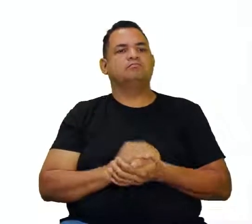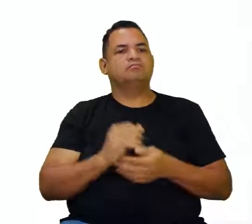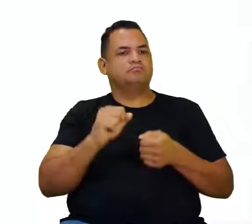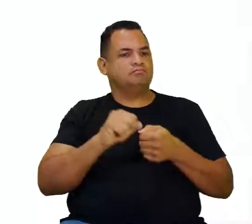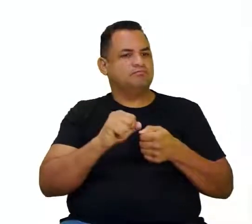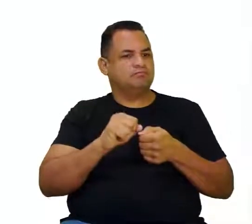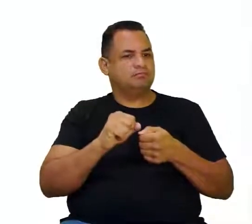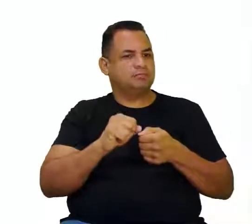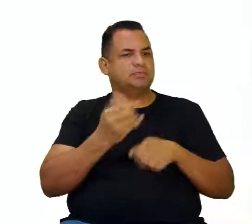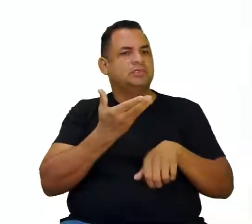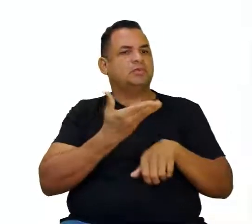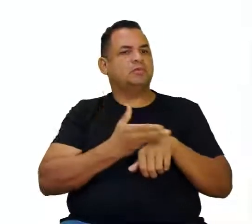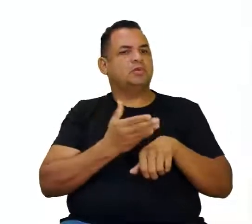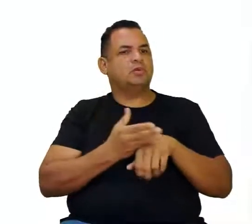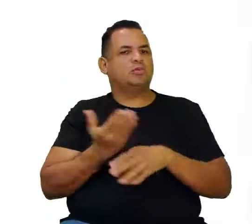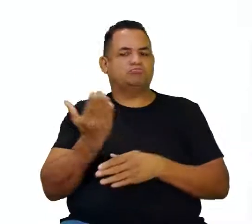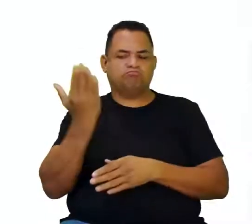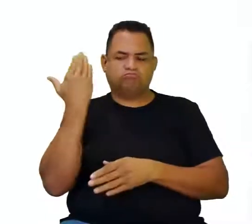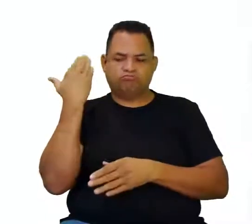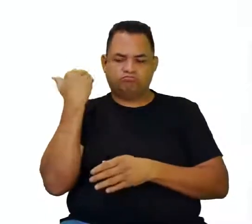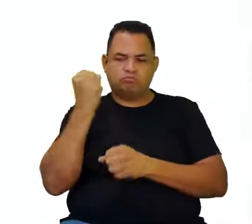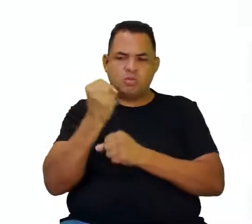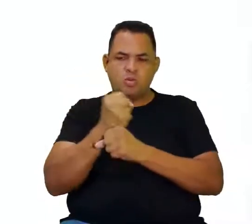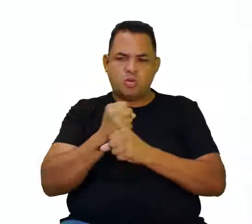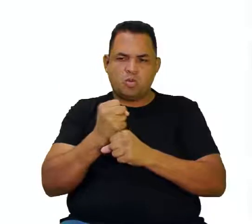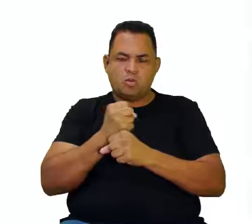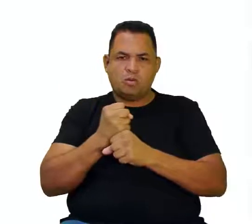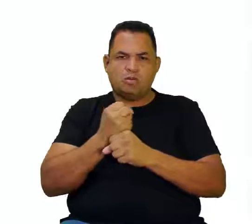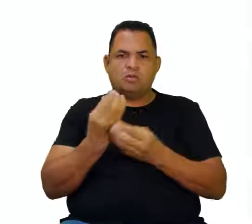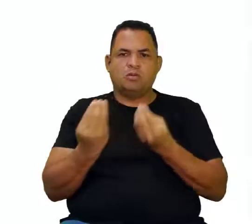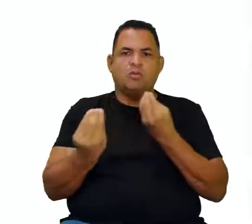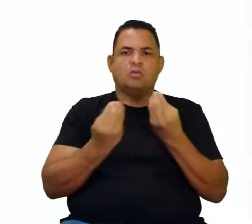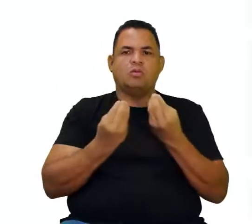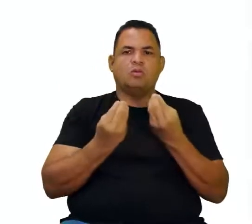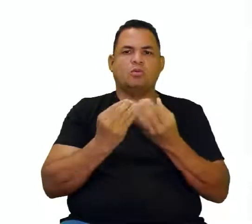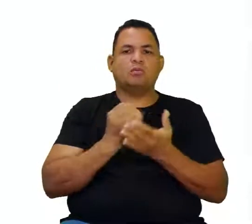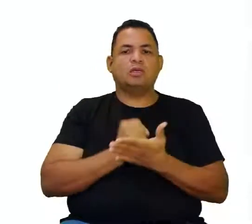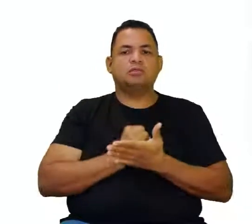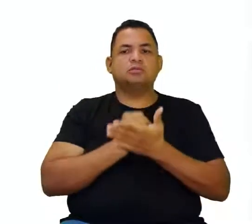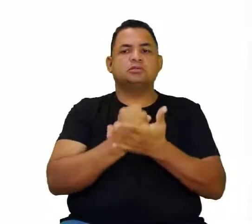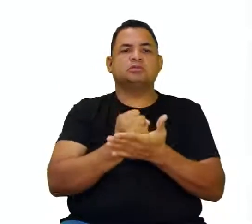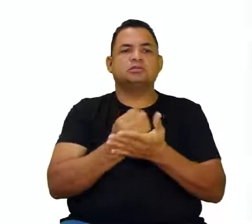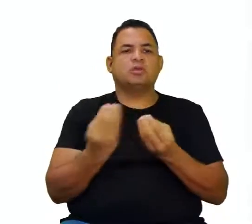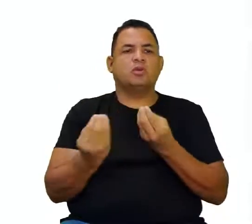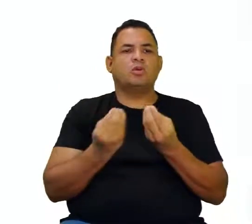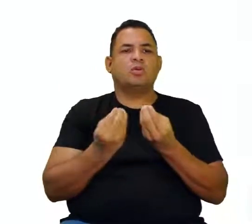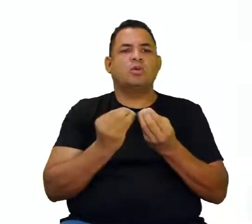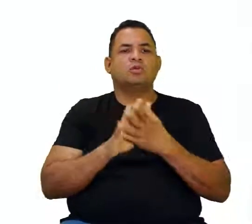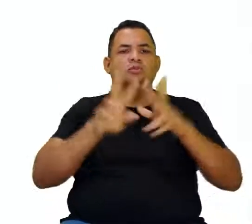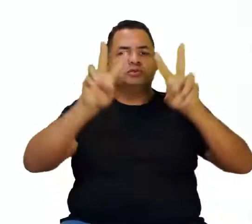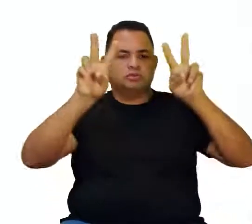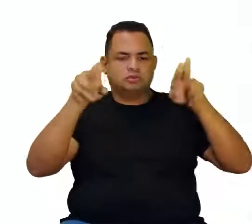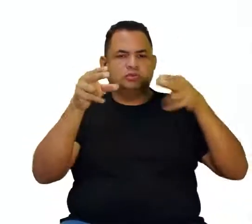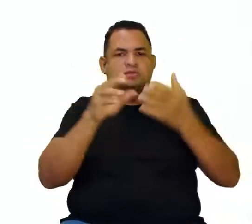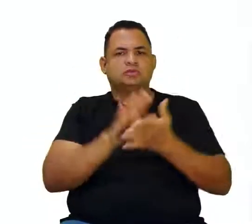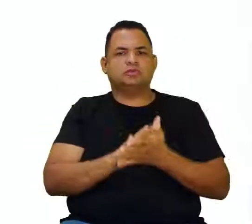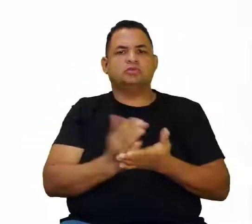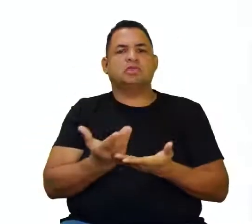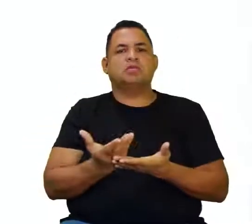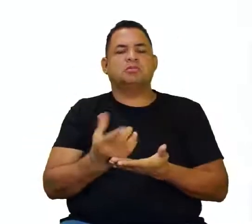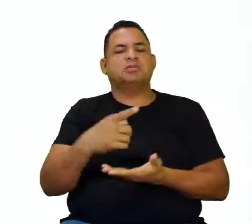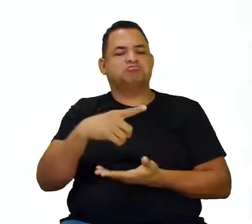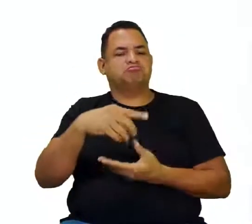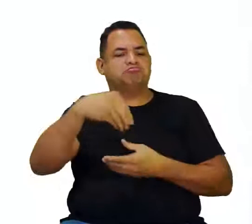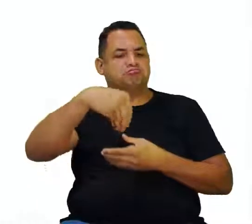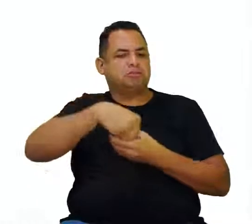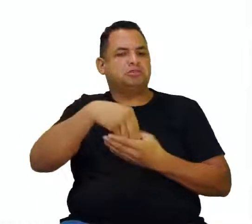provas dos anos anteriores vai ajudar a saber como são as questões e quais assuntos costumam cair